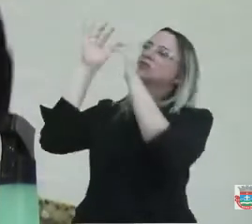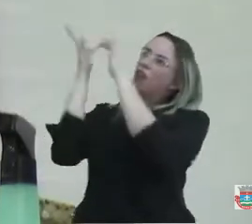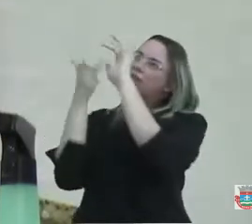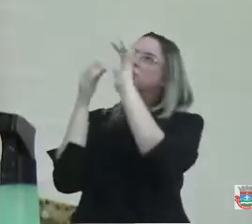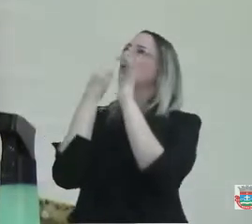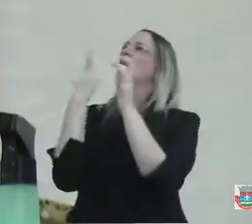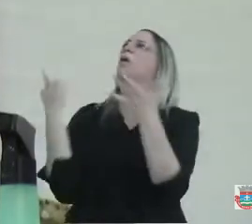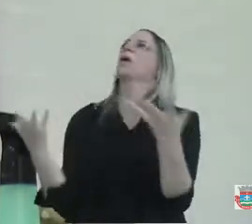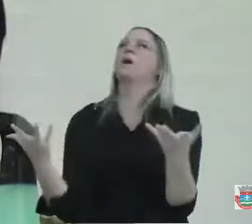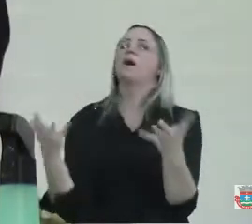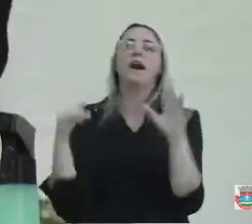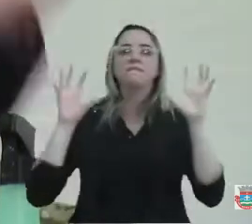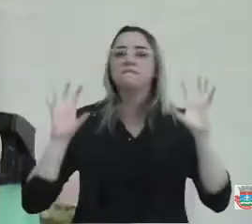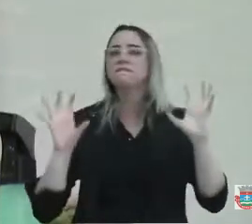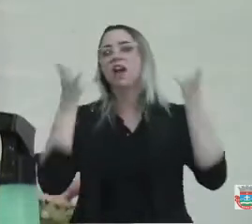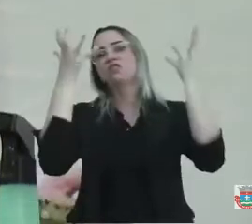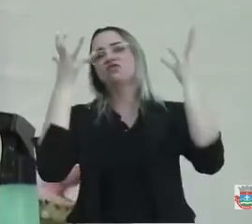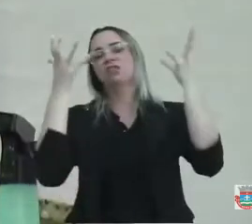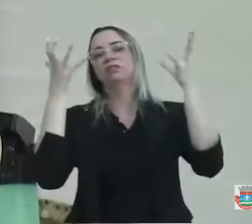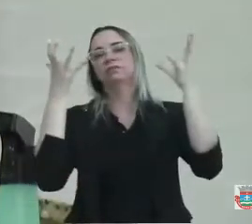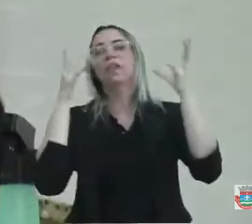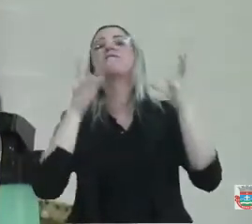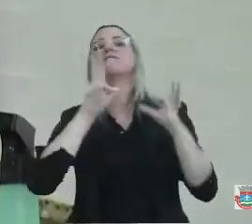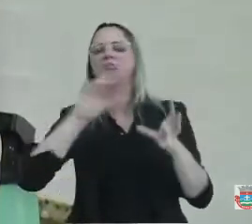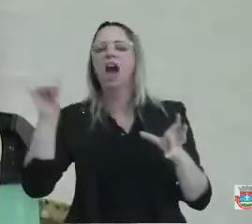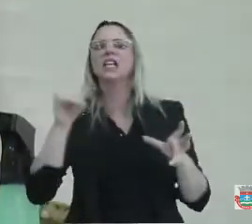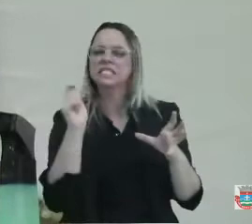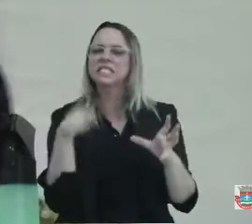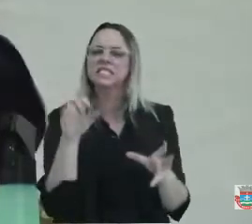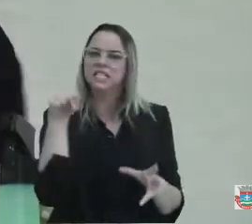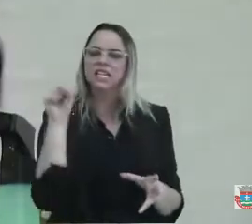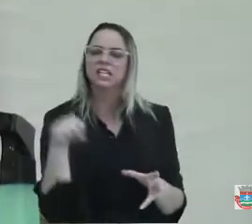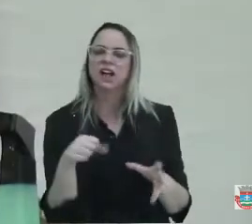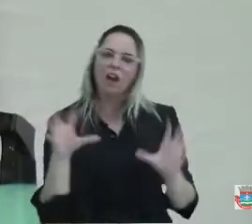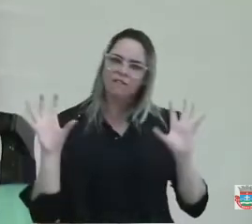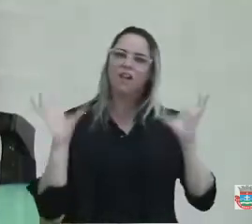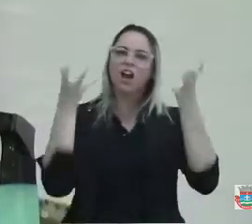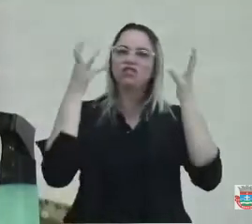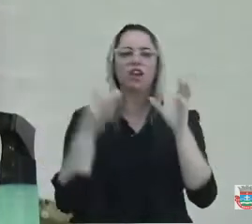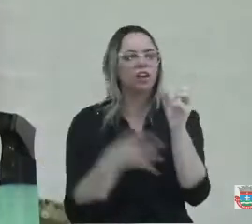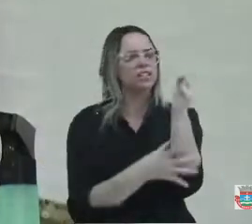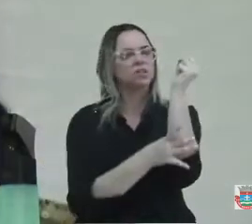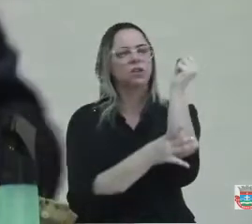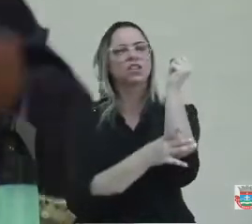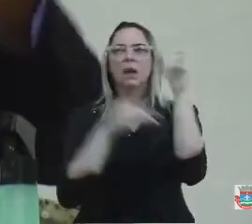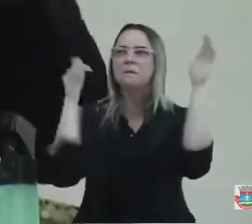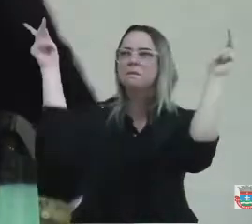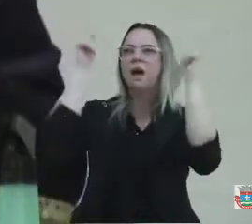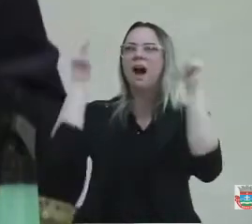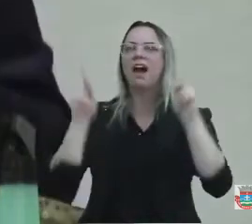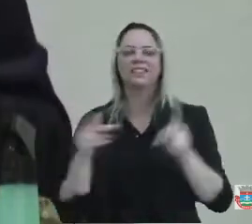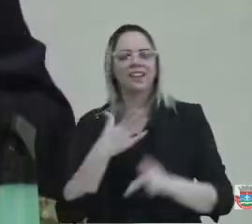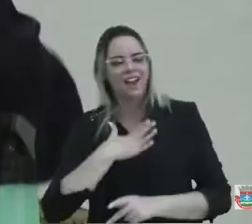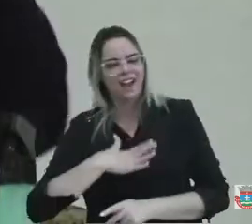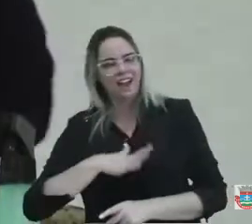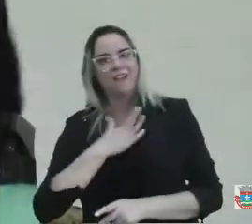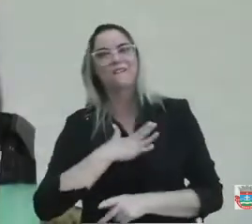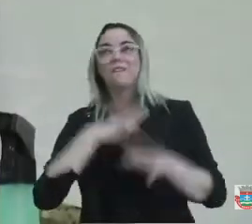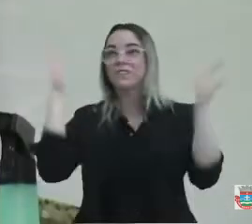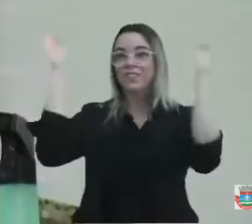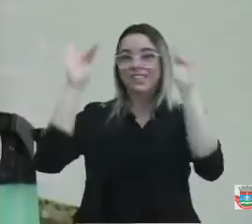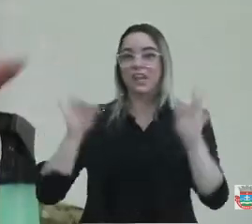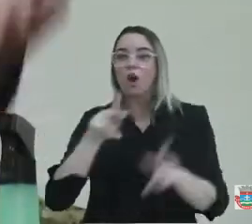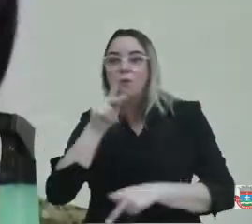essa festa, que vai ter a festa, que seja tudo em paz, com segurança, com harmonia. A felicidade dos